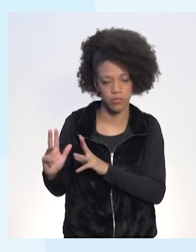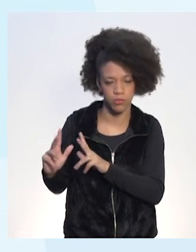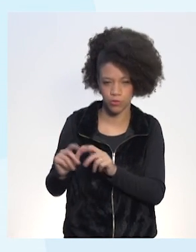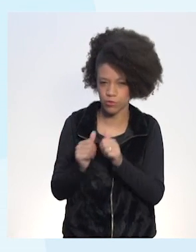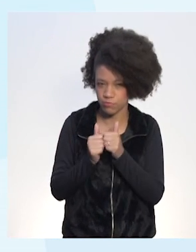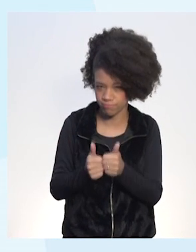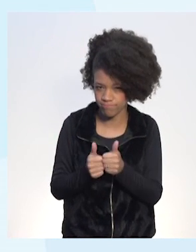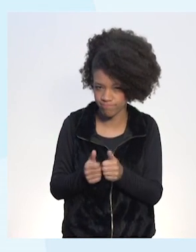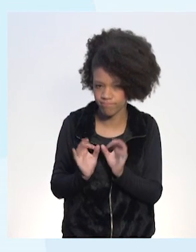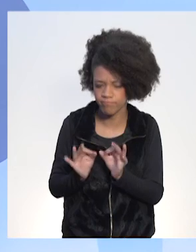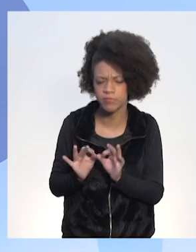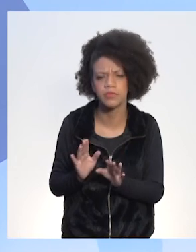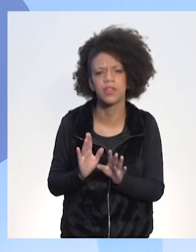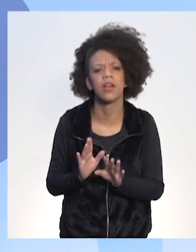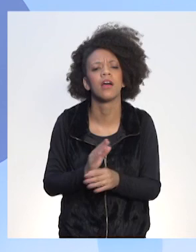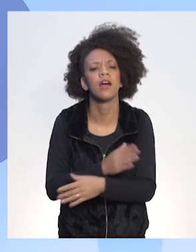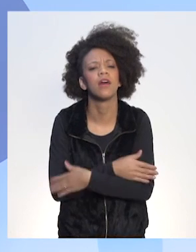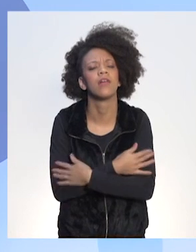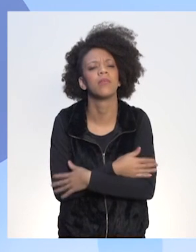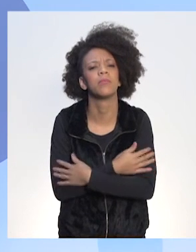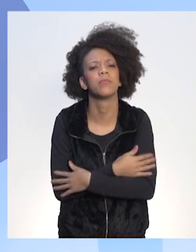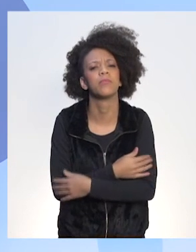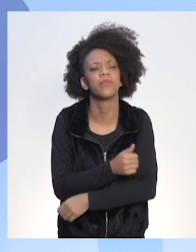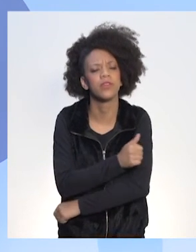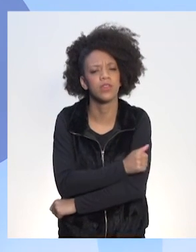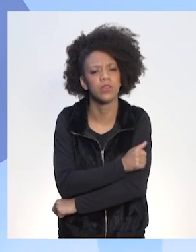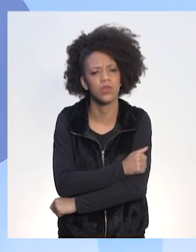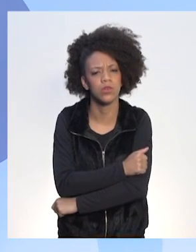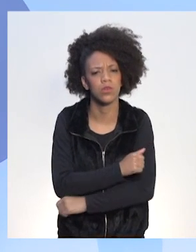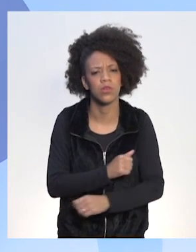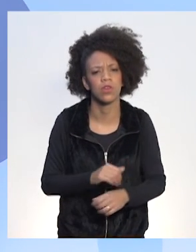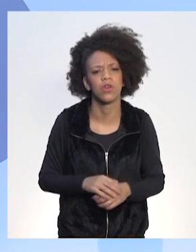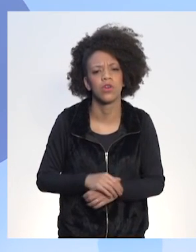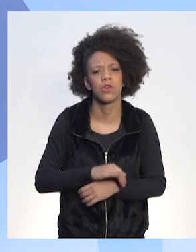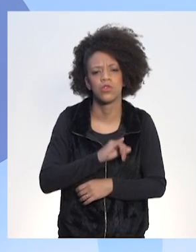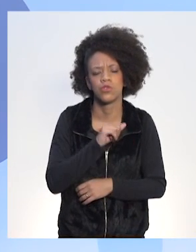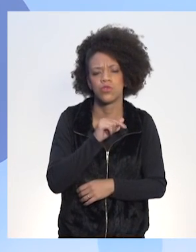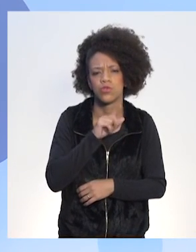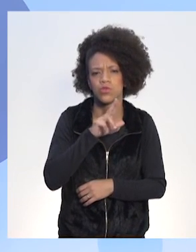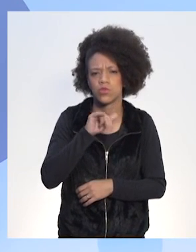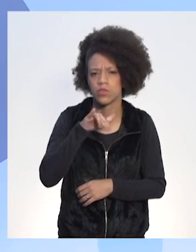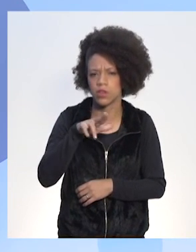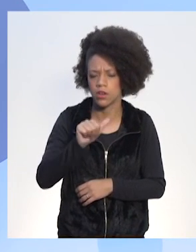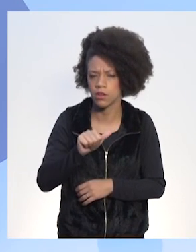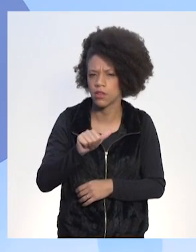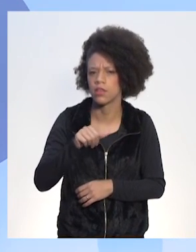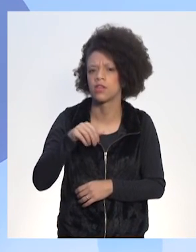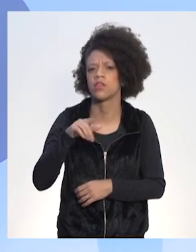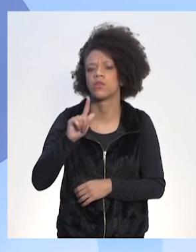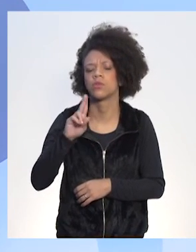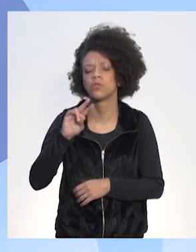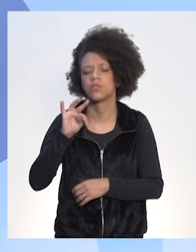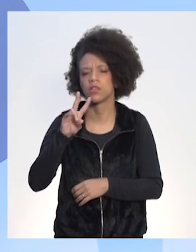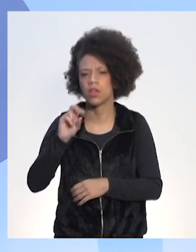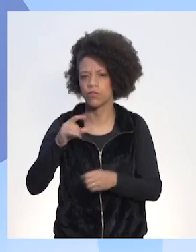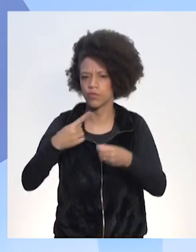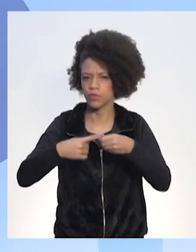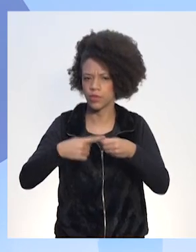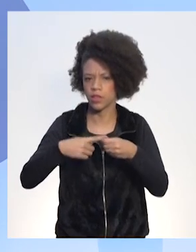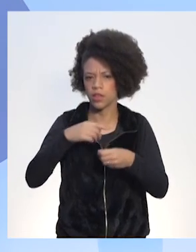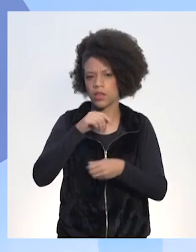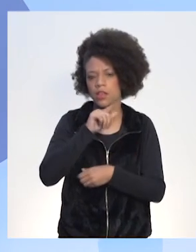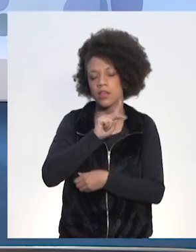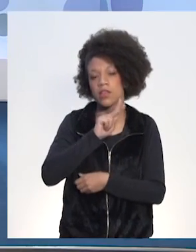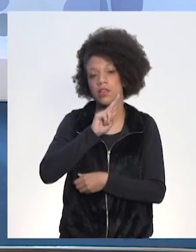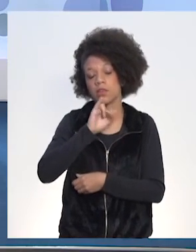Perfeito, tá? Ale, um abraço para os alunos Júlia e Gustavo Pollon, lá da Escola José Muniz Teixeira, em Iguape, tá? Aí a